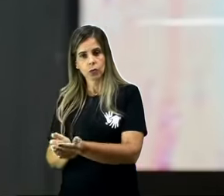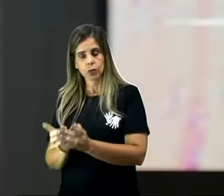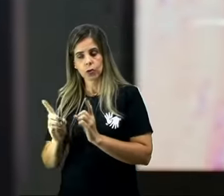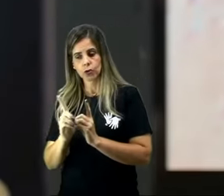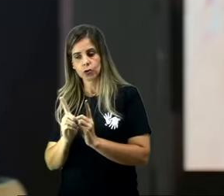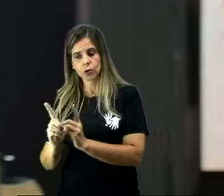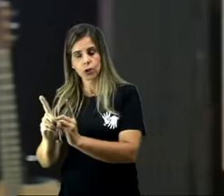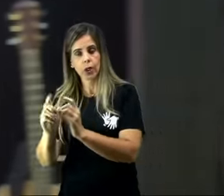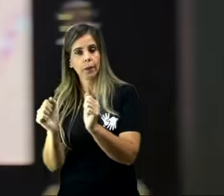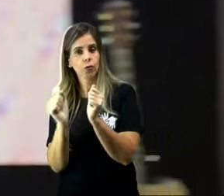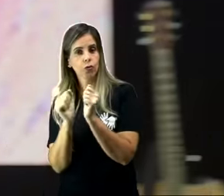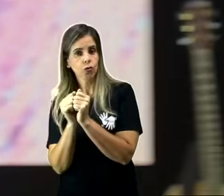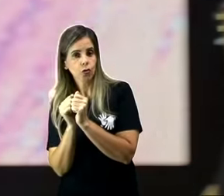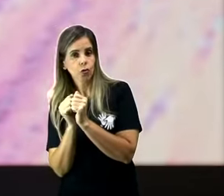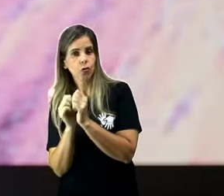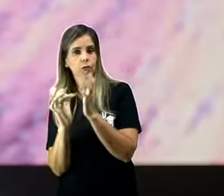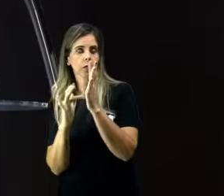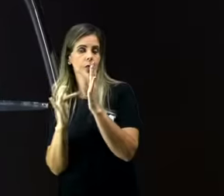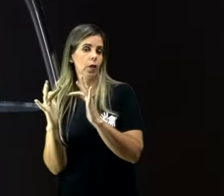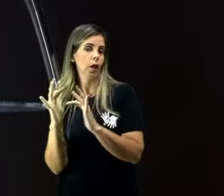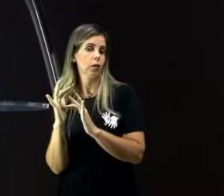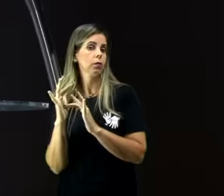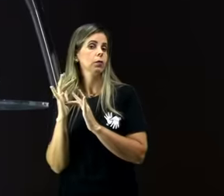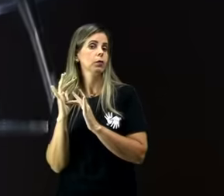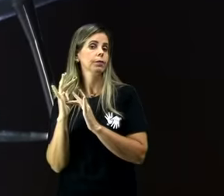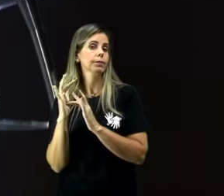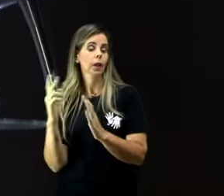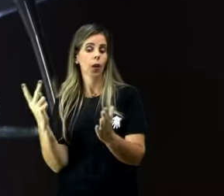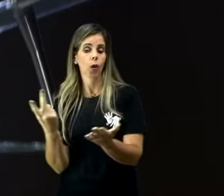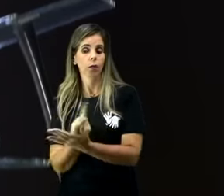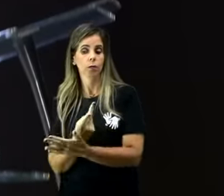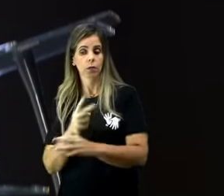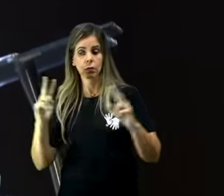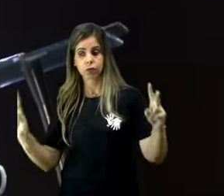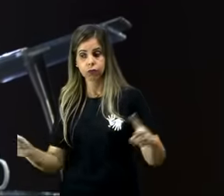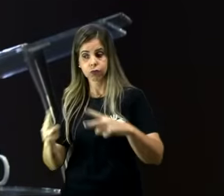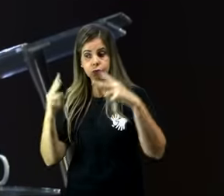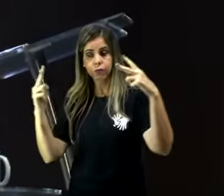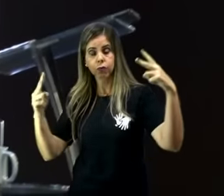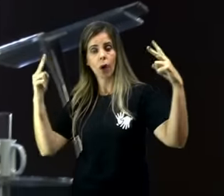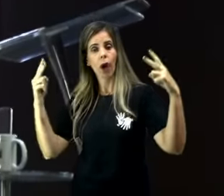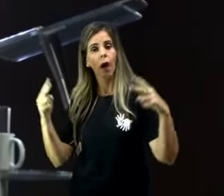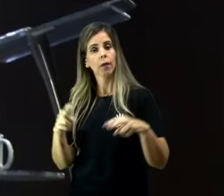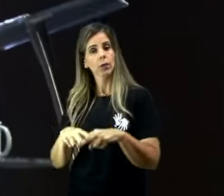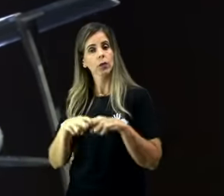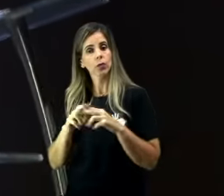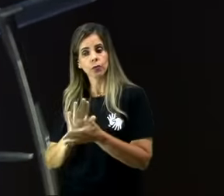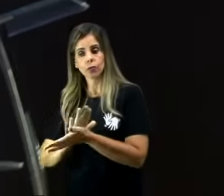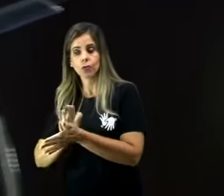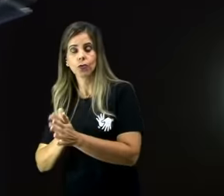E de repente aparece uma tempestade contra eles para tentar derrubar o barco lá dentro. Toda vez que eu estiver na direção do meu